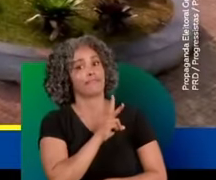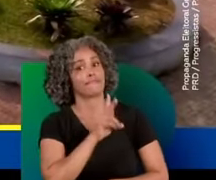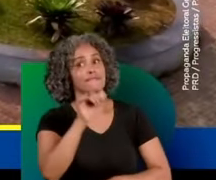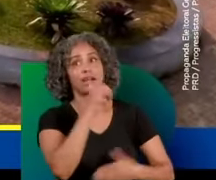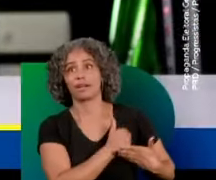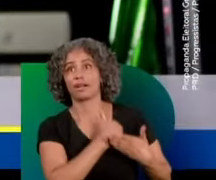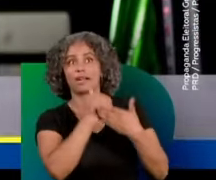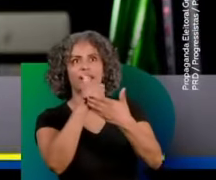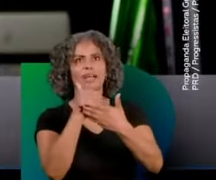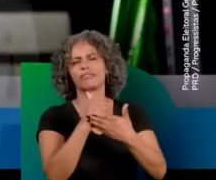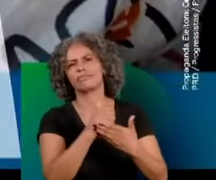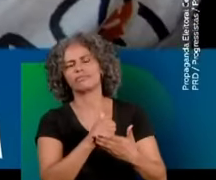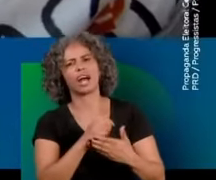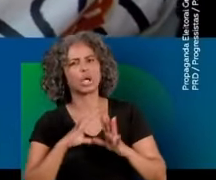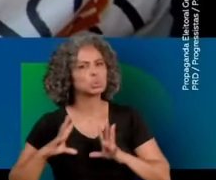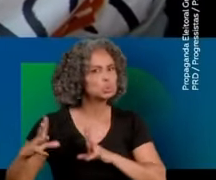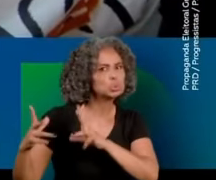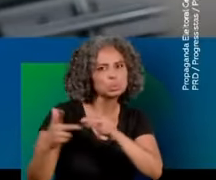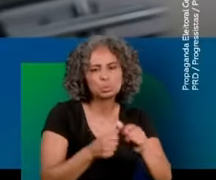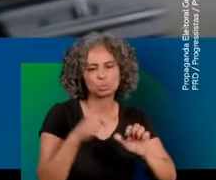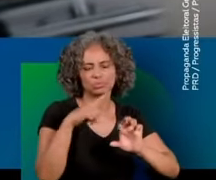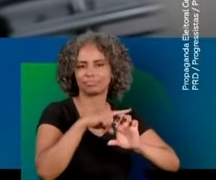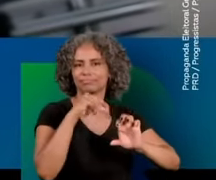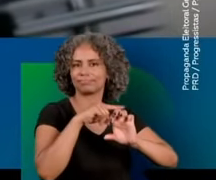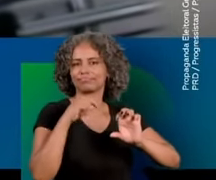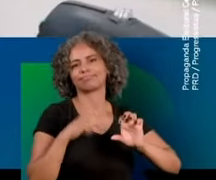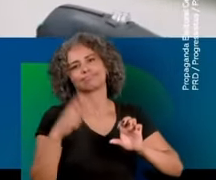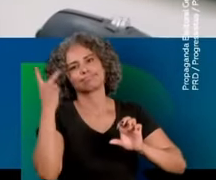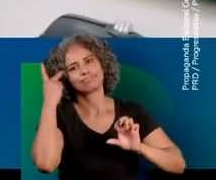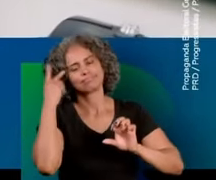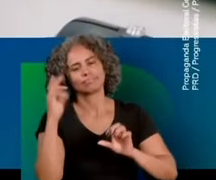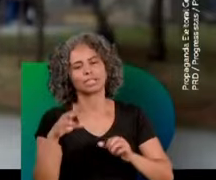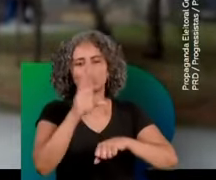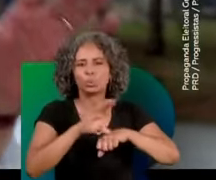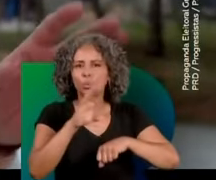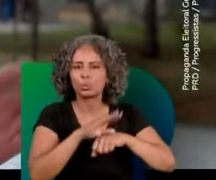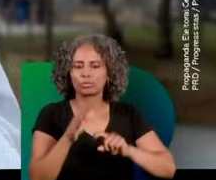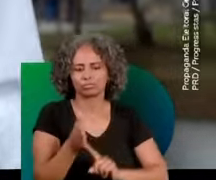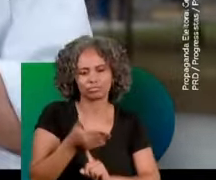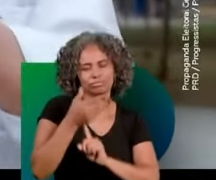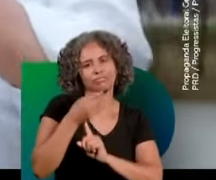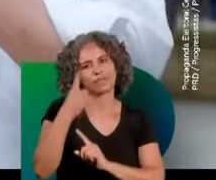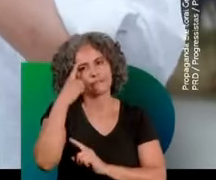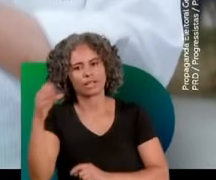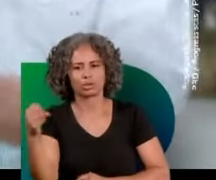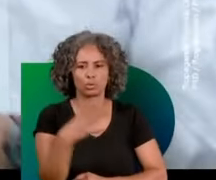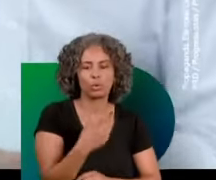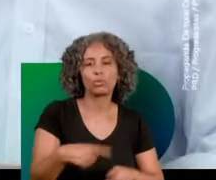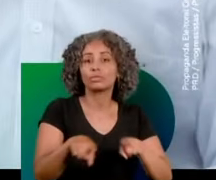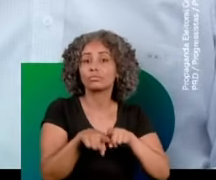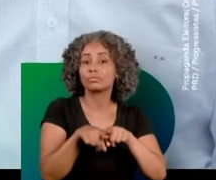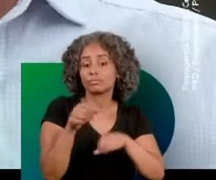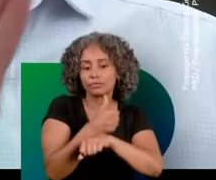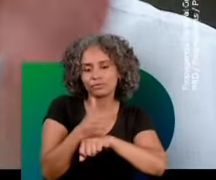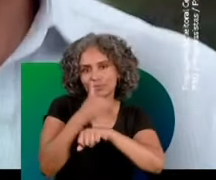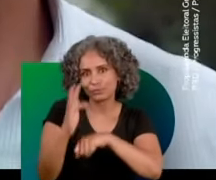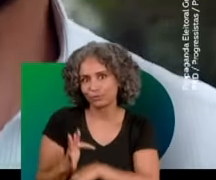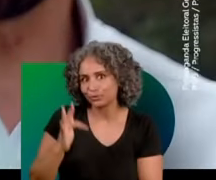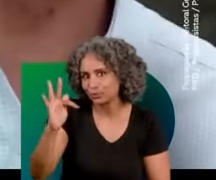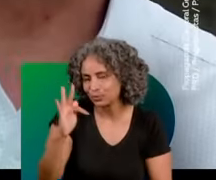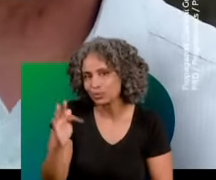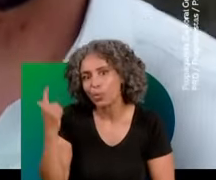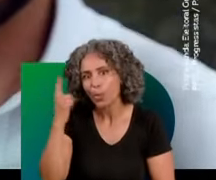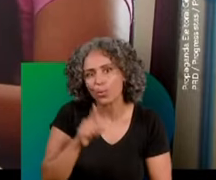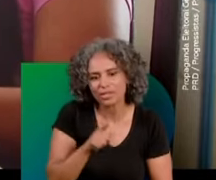Empreenda SP. Serão cursos de tecnologia, inovação, profissões do futuro, conectando os nossos jovens com o